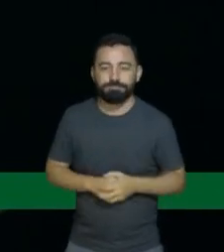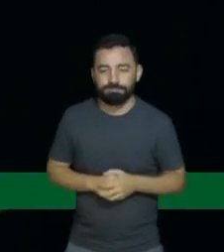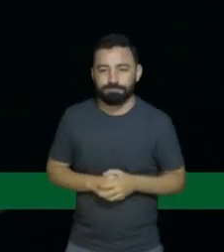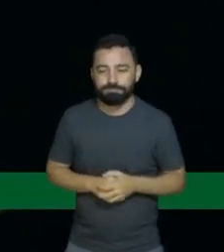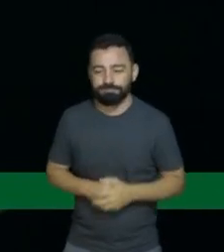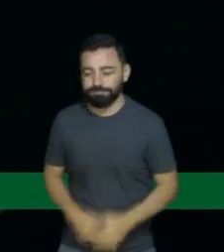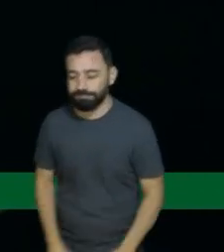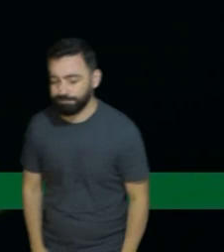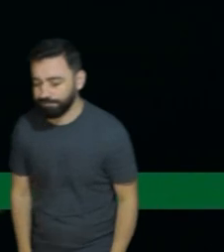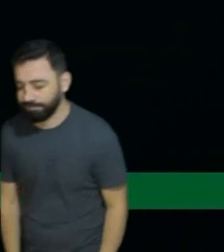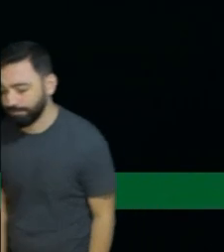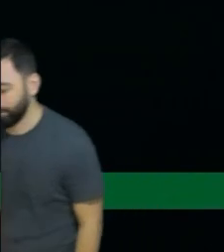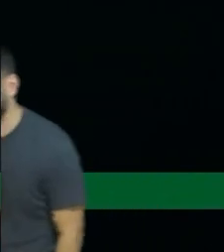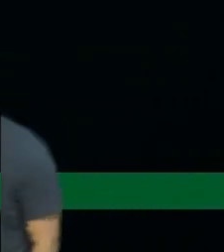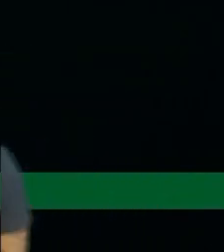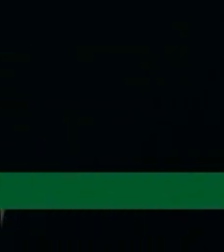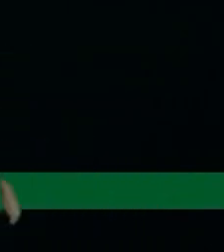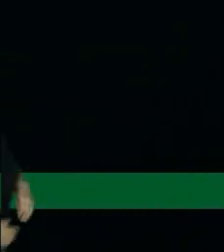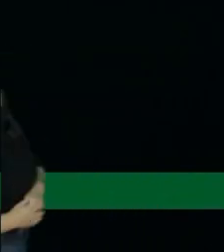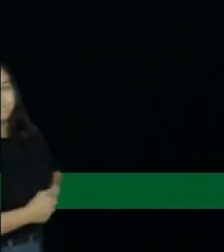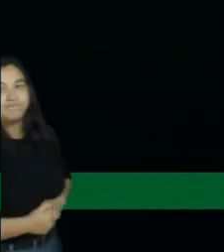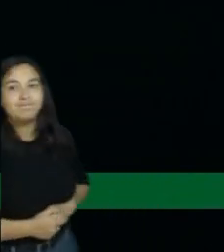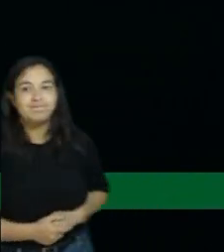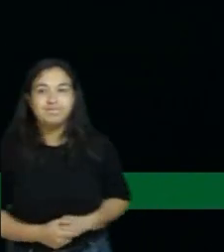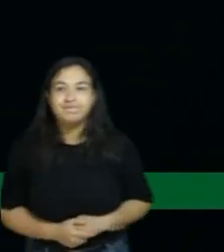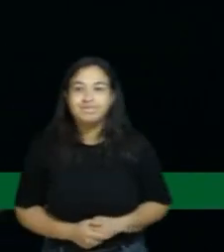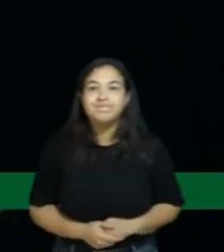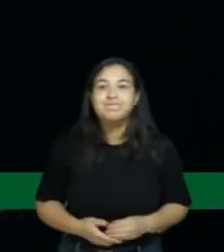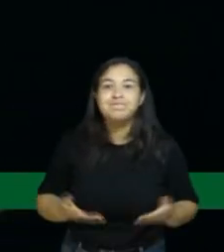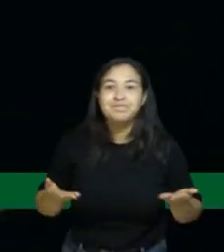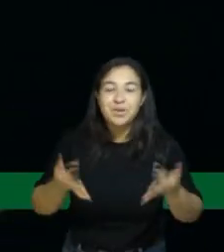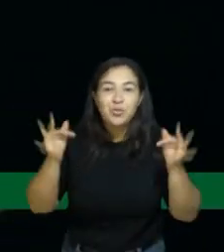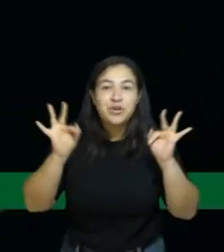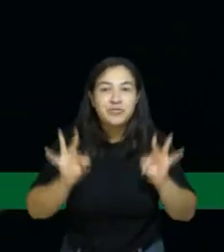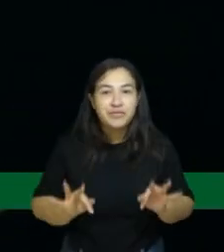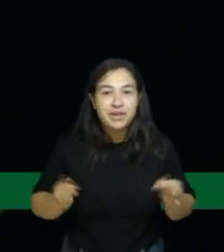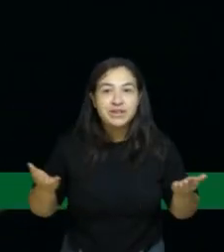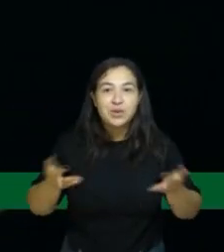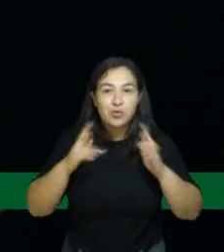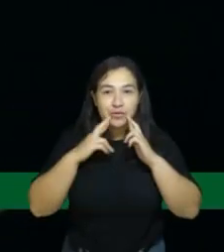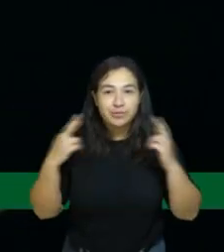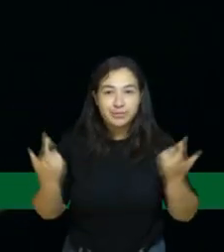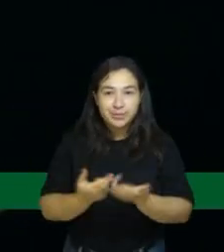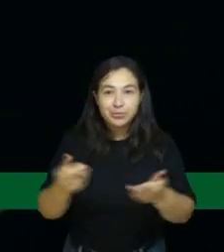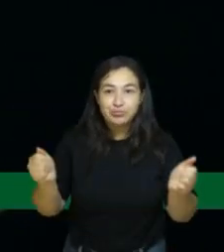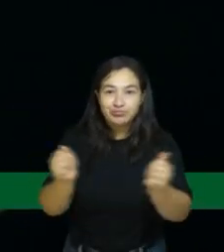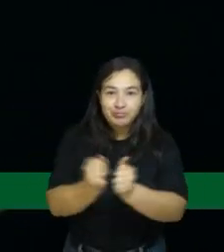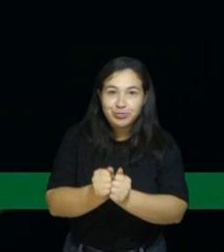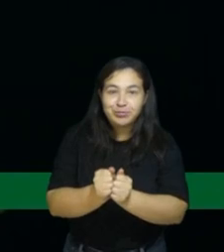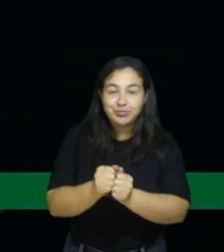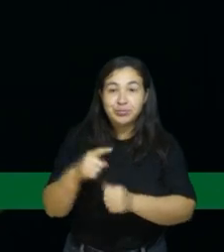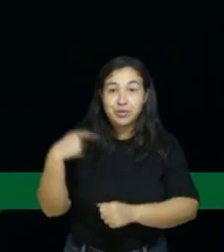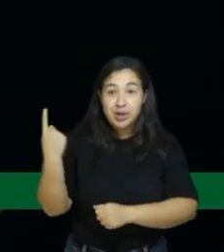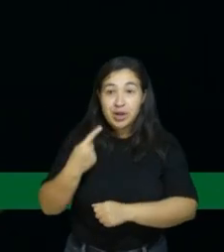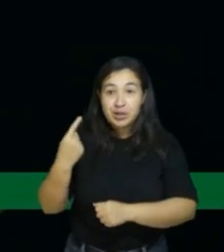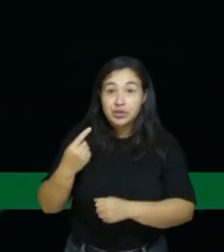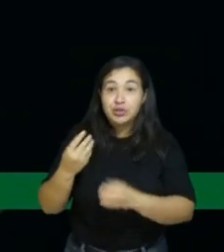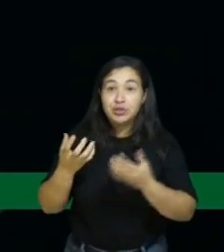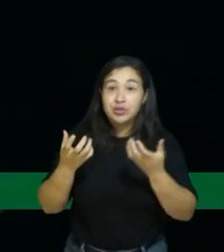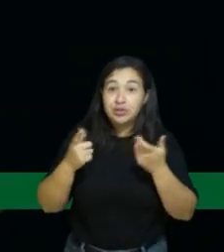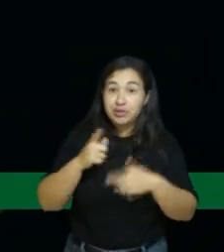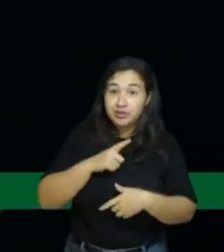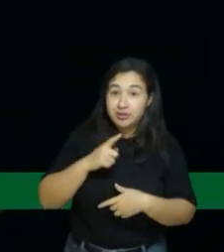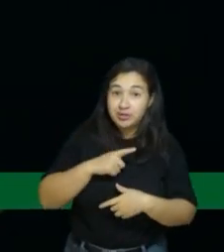o imenso privilégio de estarmos reunidos aqui hoje levantando a nossa bandeira ou